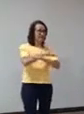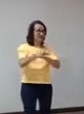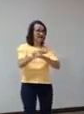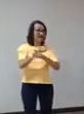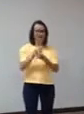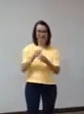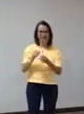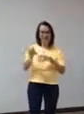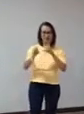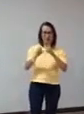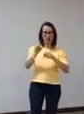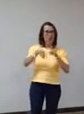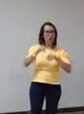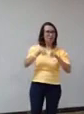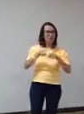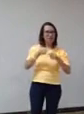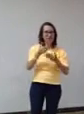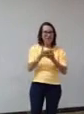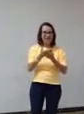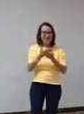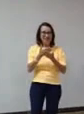até fazer uma obra.